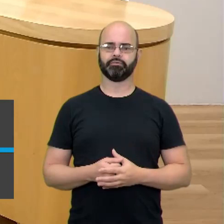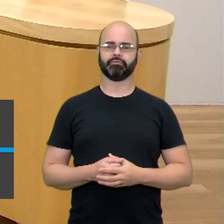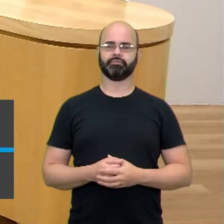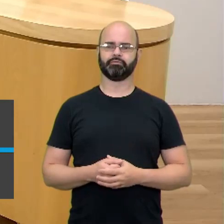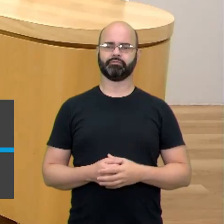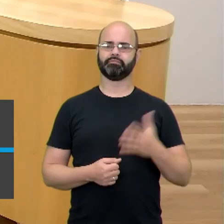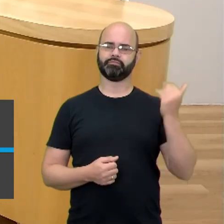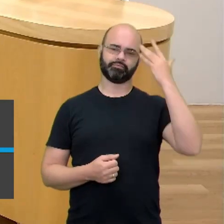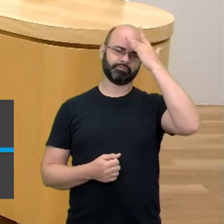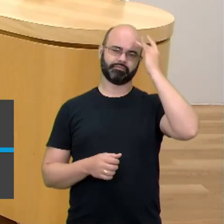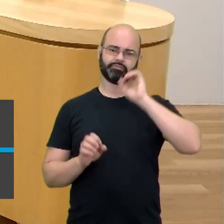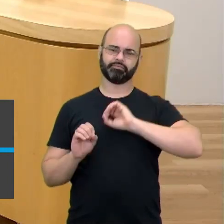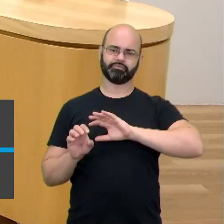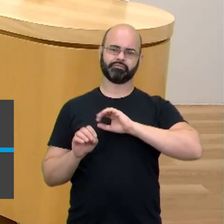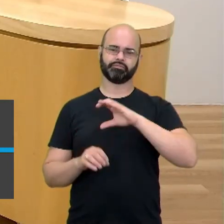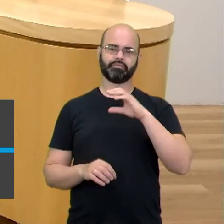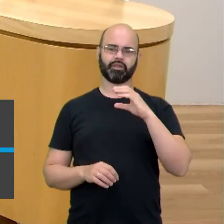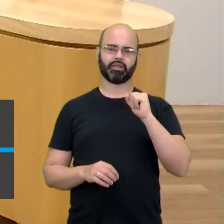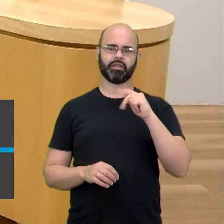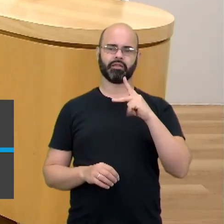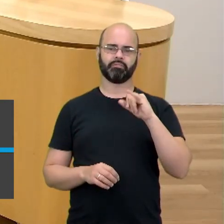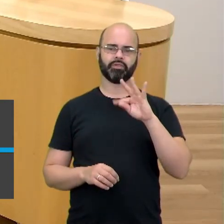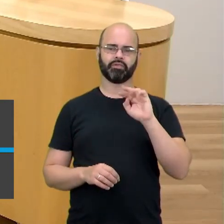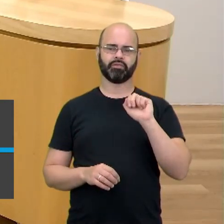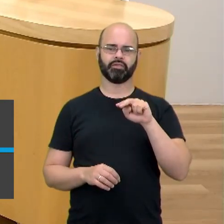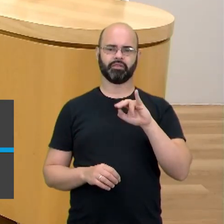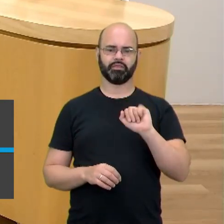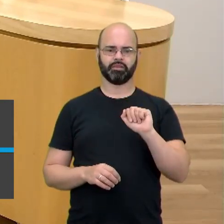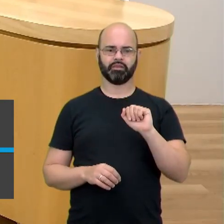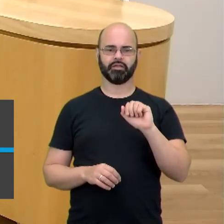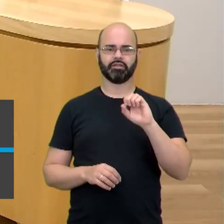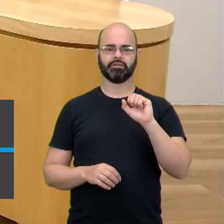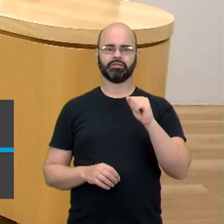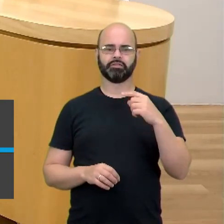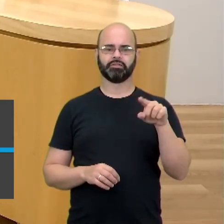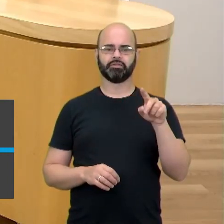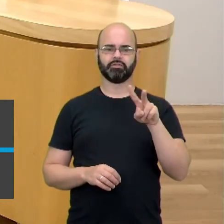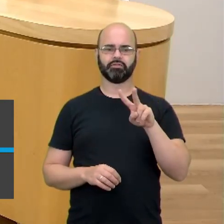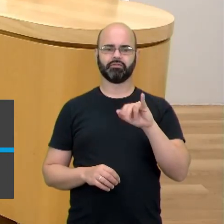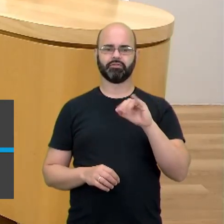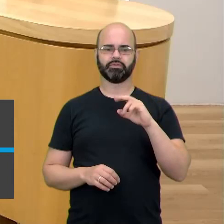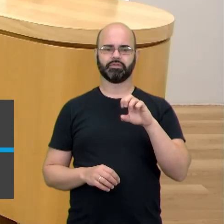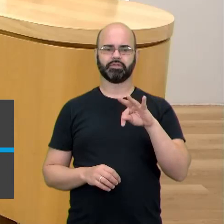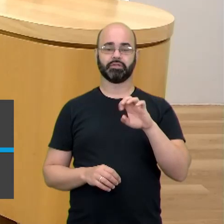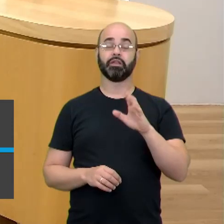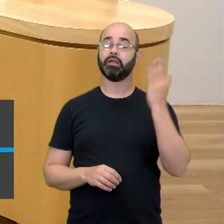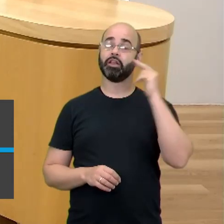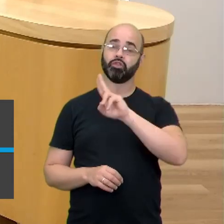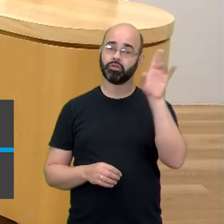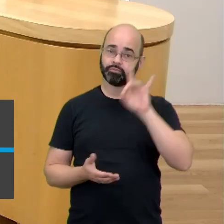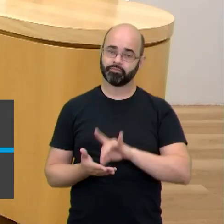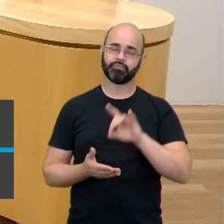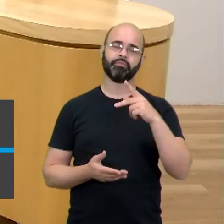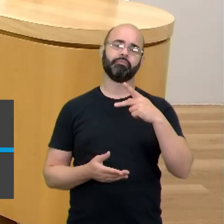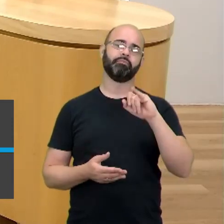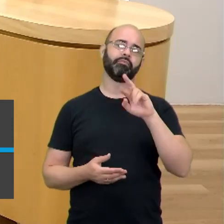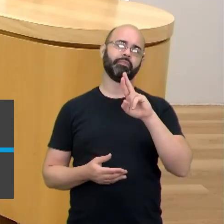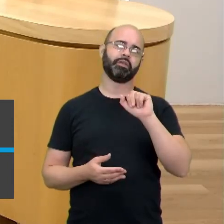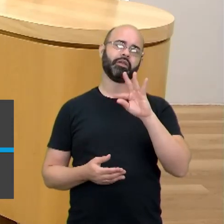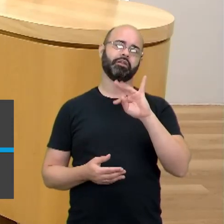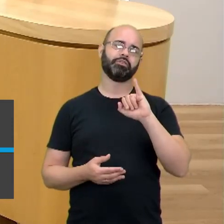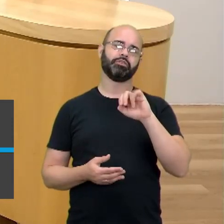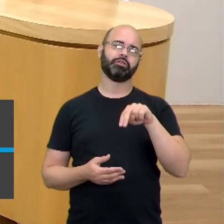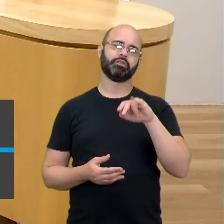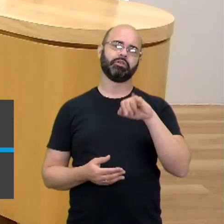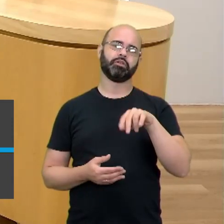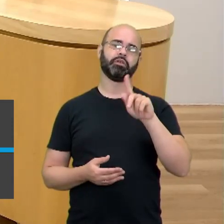gente aprendia na escola, que era a Capitania de São Vicente, partia daí. São Paulo era chamado de Piratininga. E você sabe o que significa